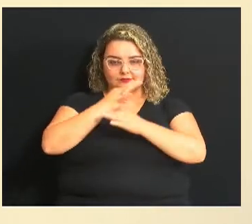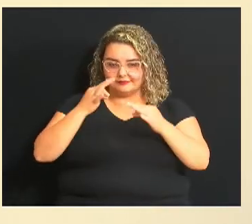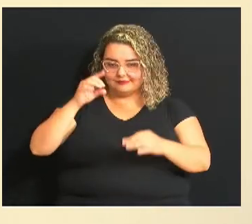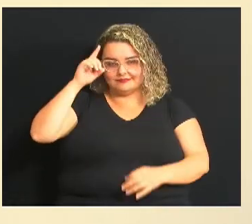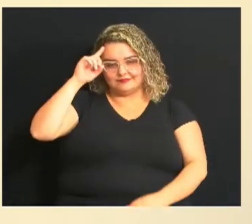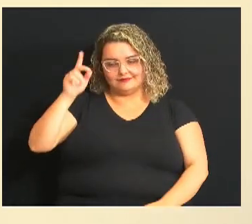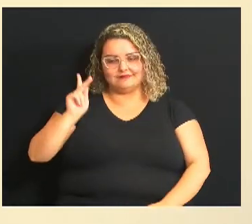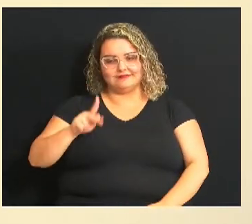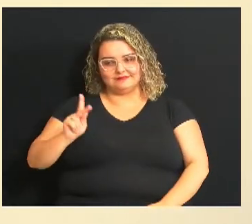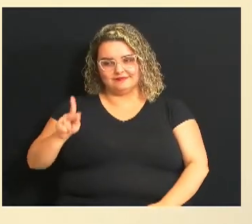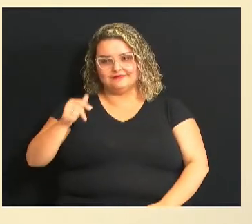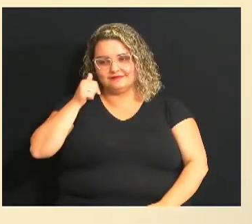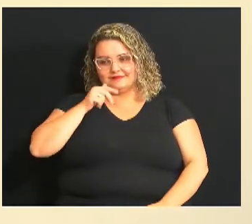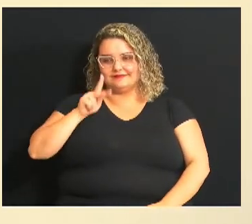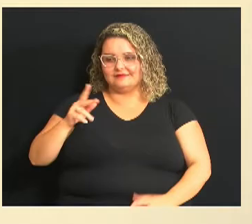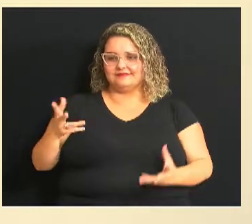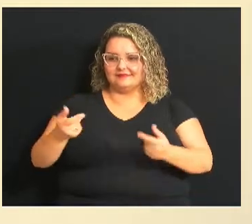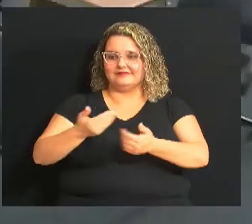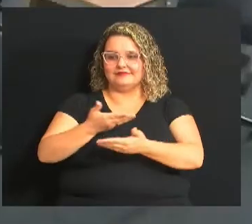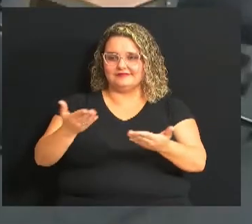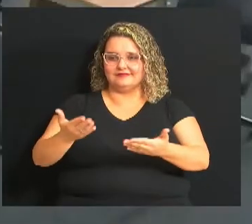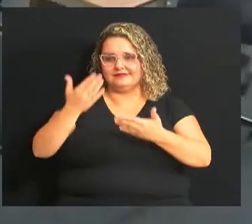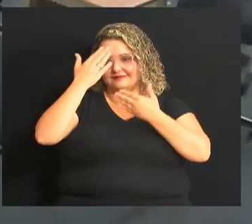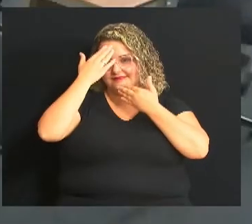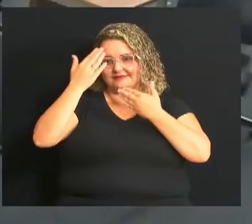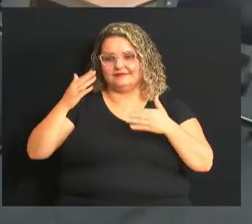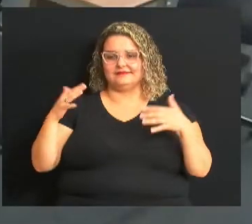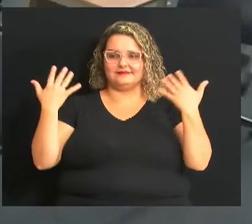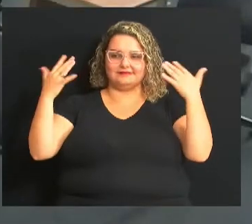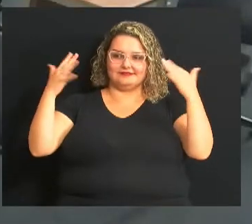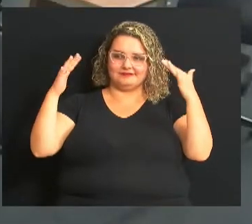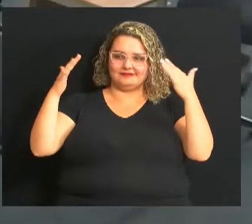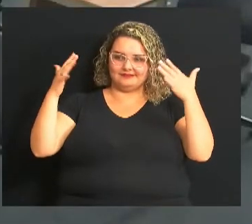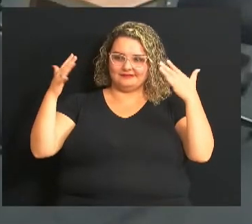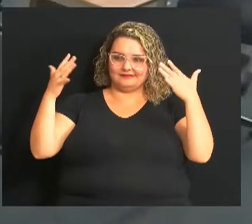e professoras a todos vocês. Muito obrigado.